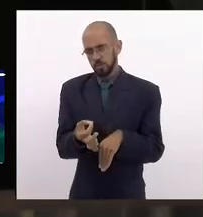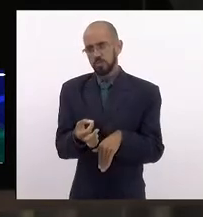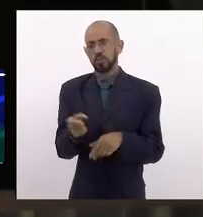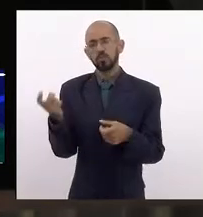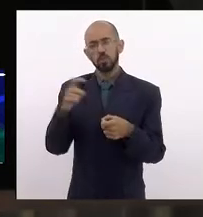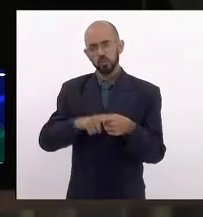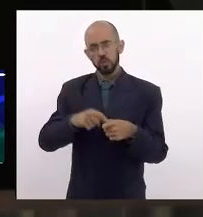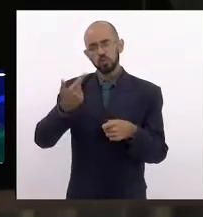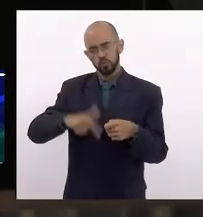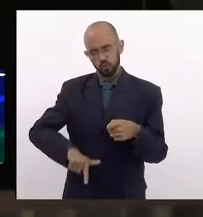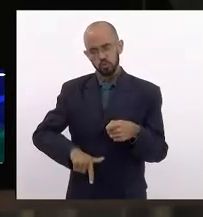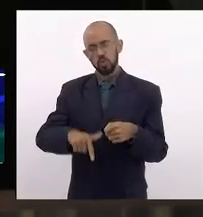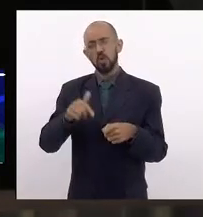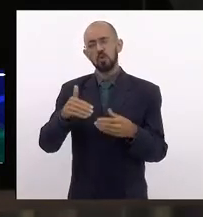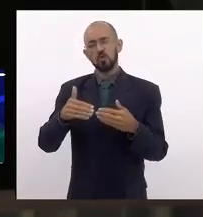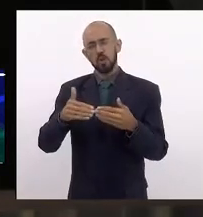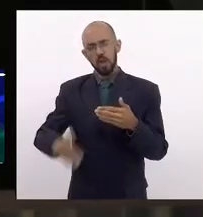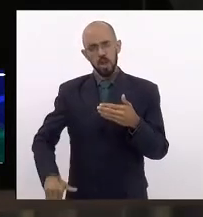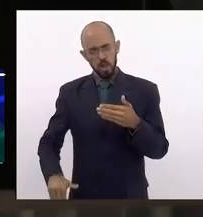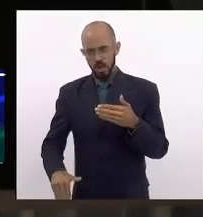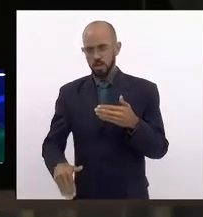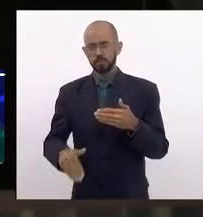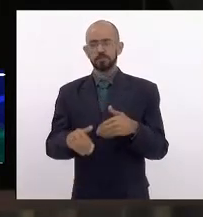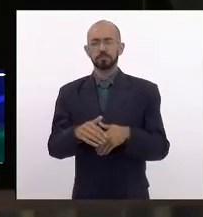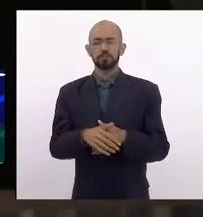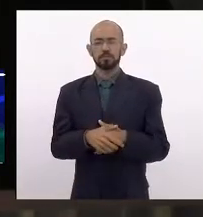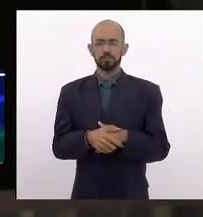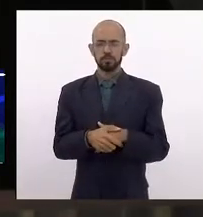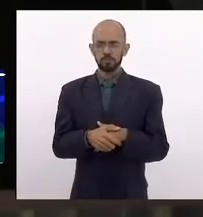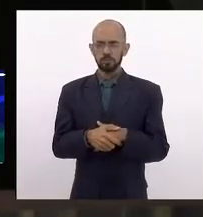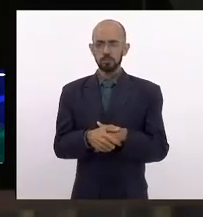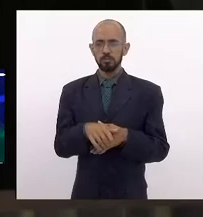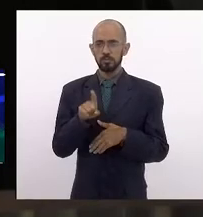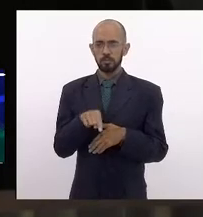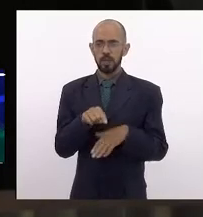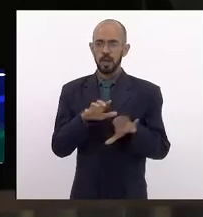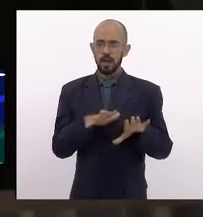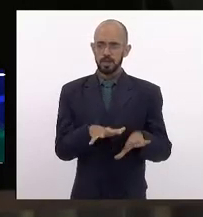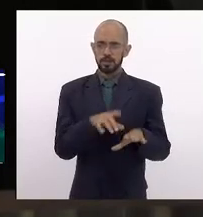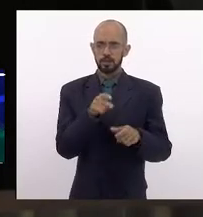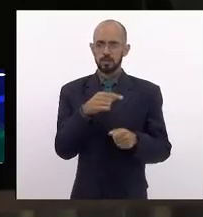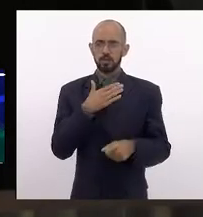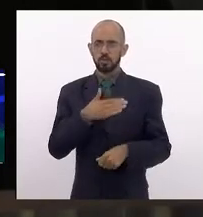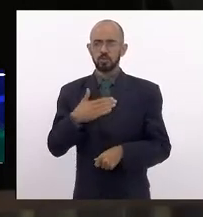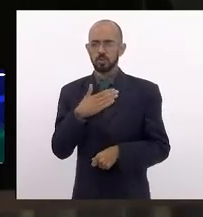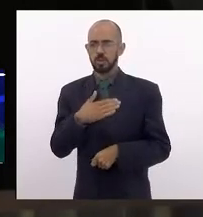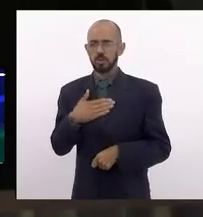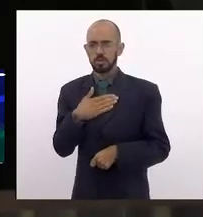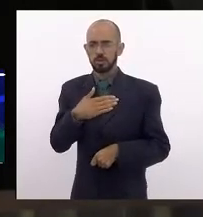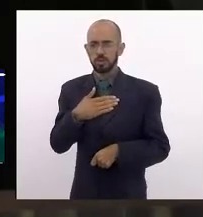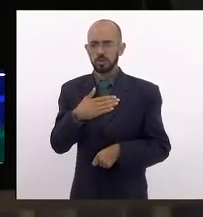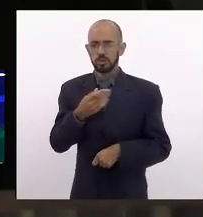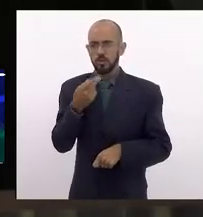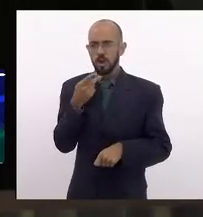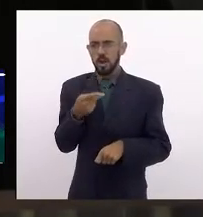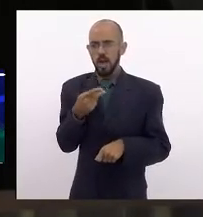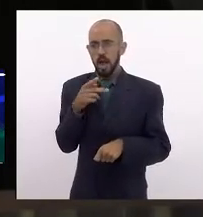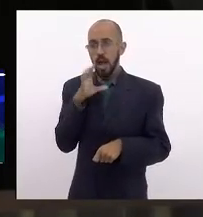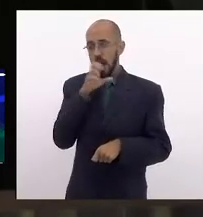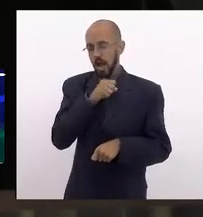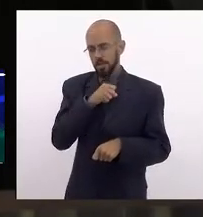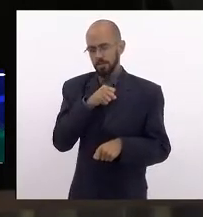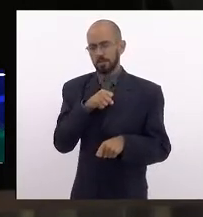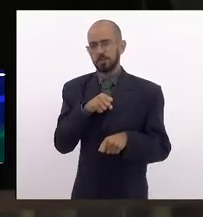voltou a confirmar o voto com tragado e é sobre essas questões que eu gostaria de dedicar ainda que